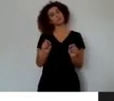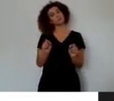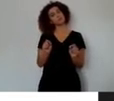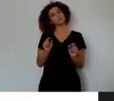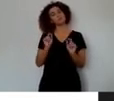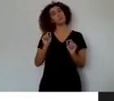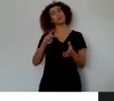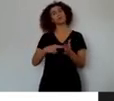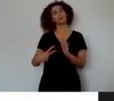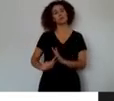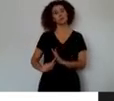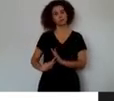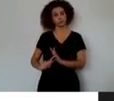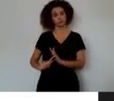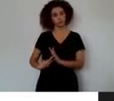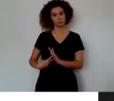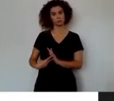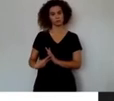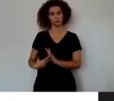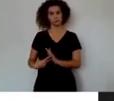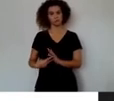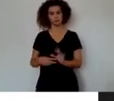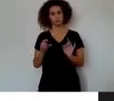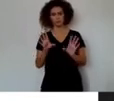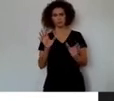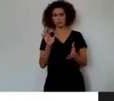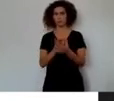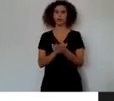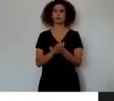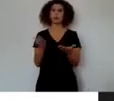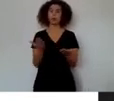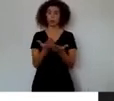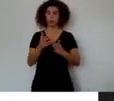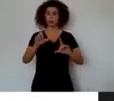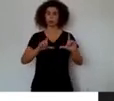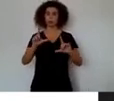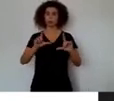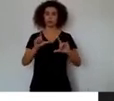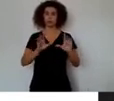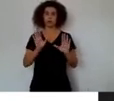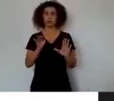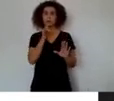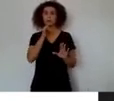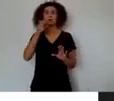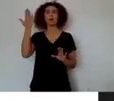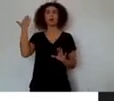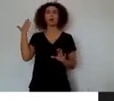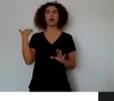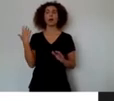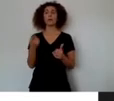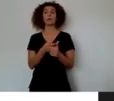né? Não só por exemplo, desses casais que estão na mídia hoje, 2020, né? Mas olhar a nossa história e entender,